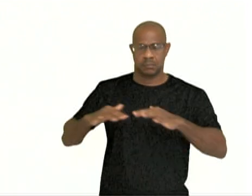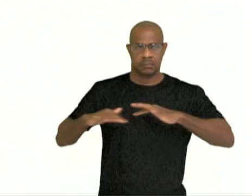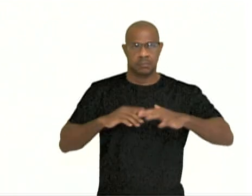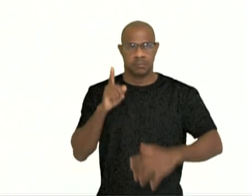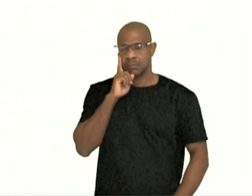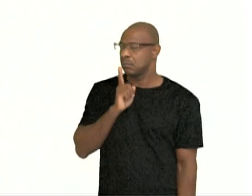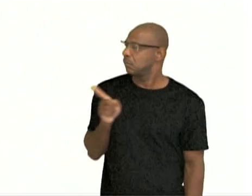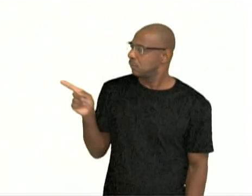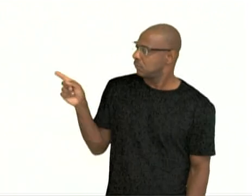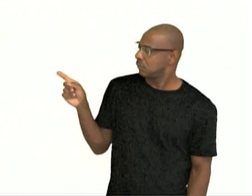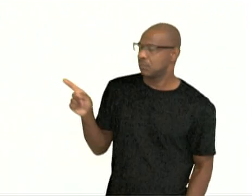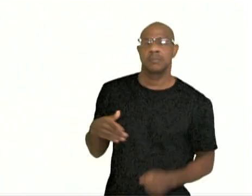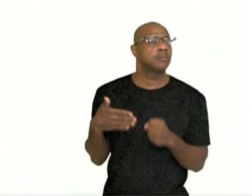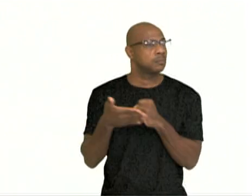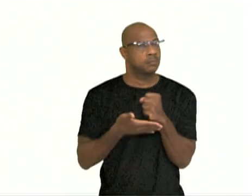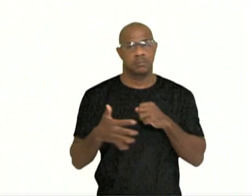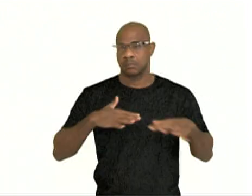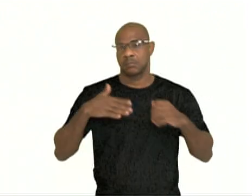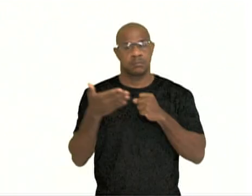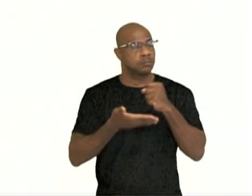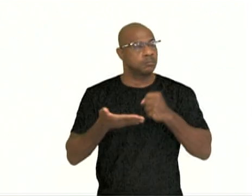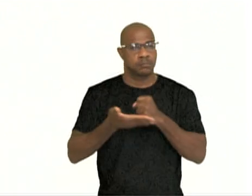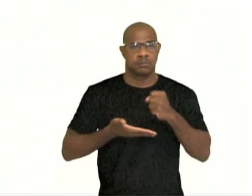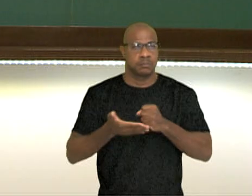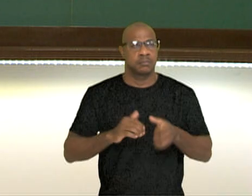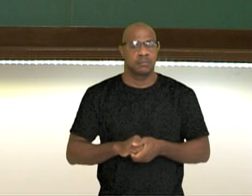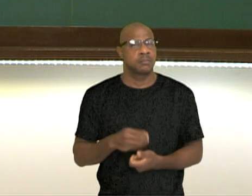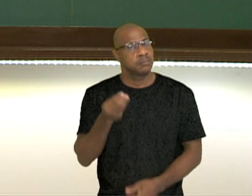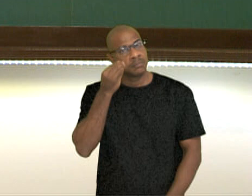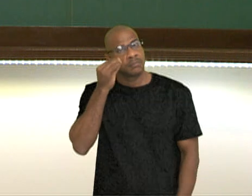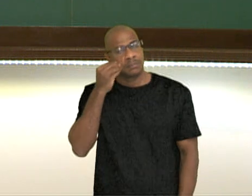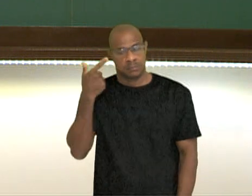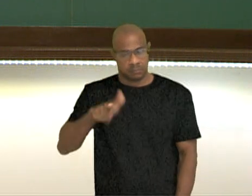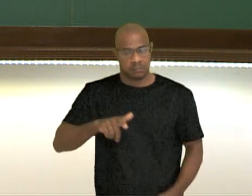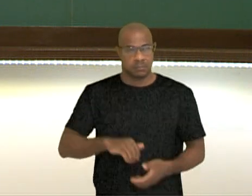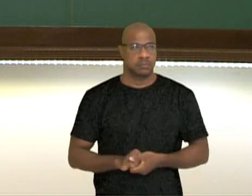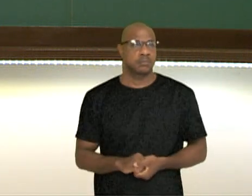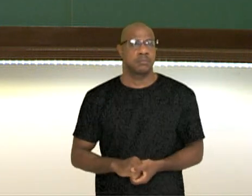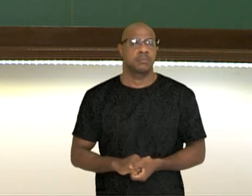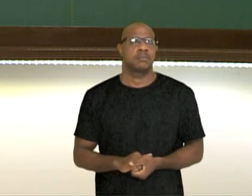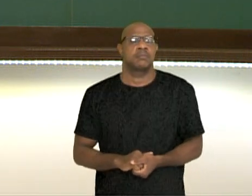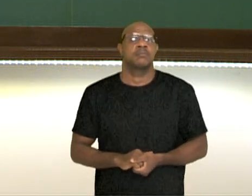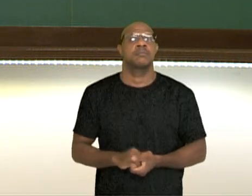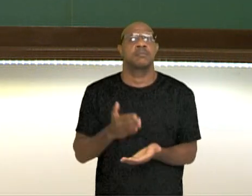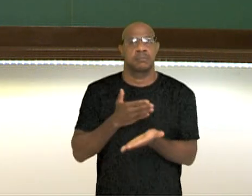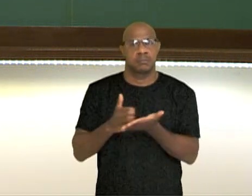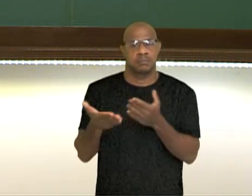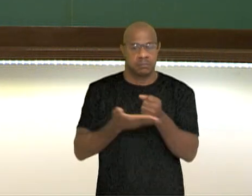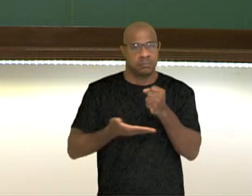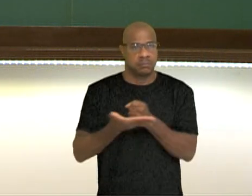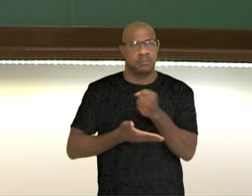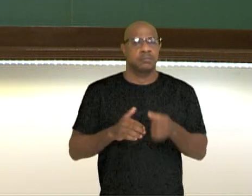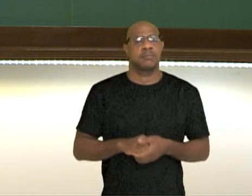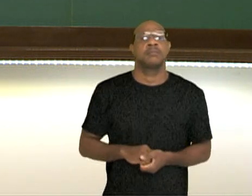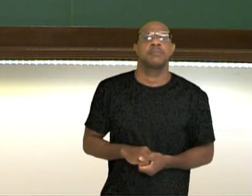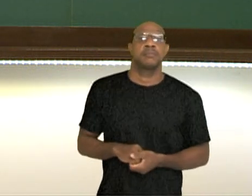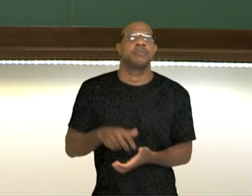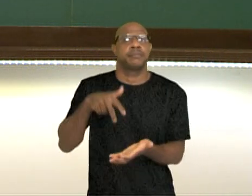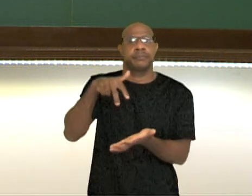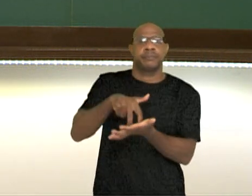movimento básico da ginga. Vamos tentar uma vez aí? Vamos lá? Vamos começar com a base.